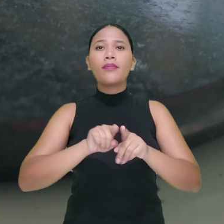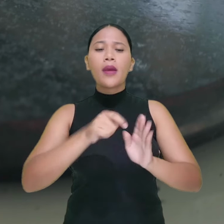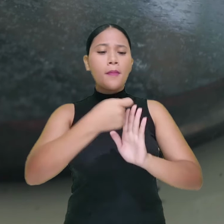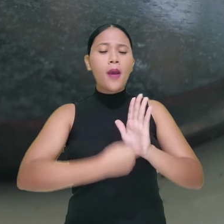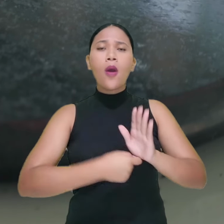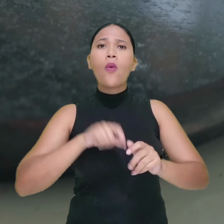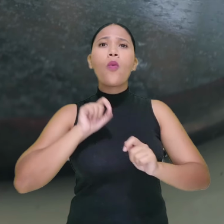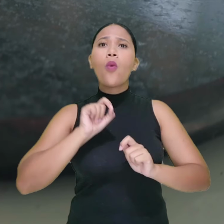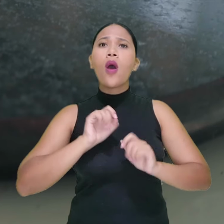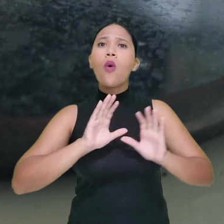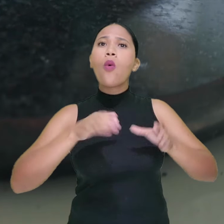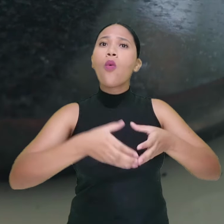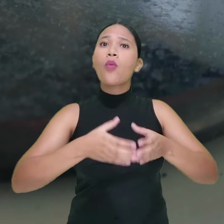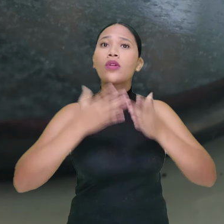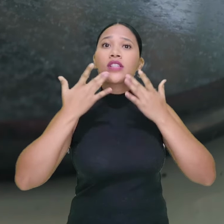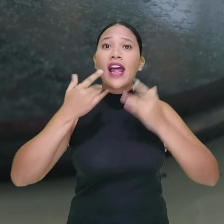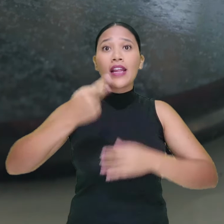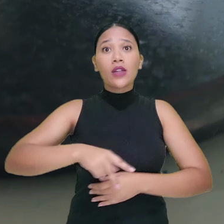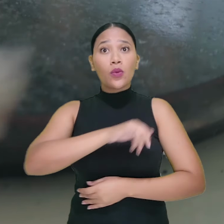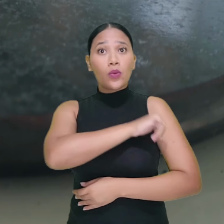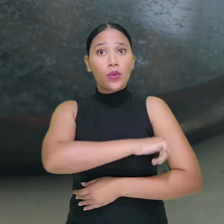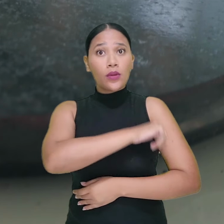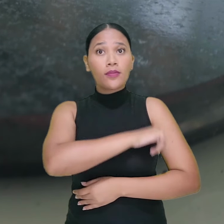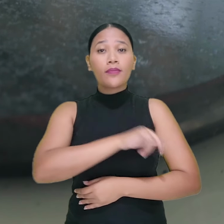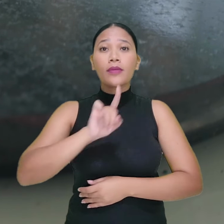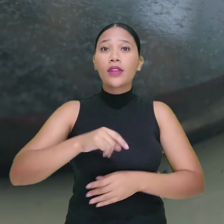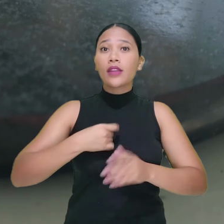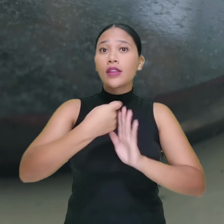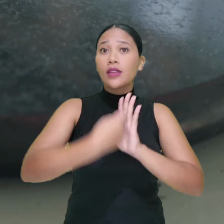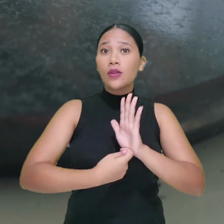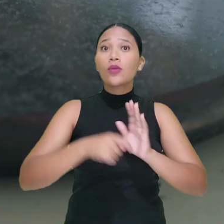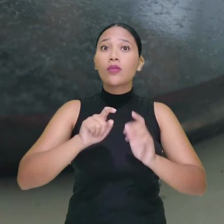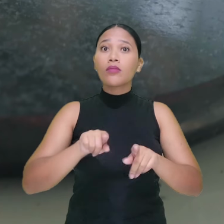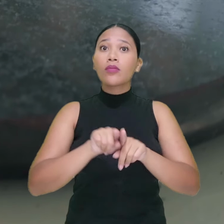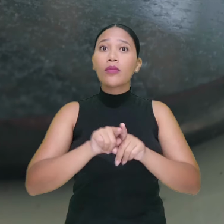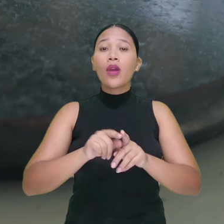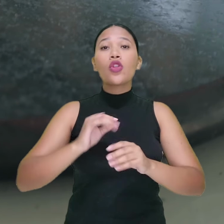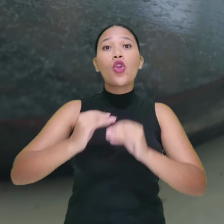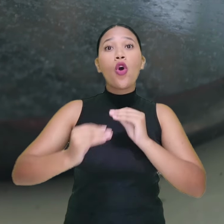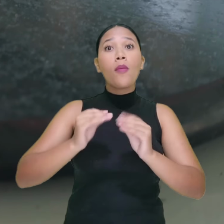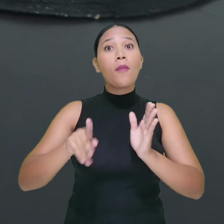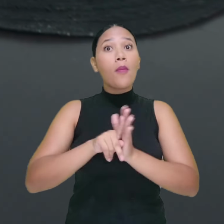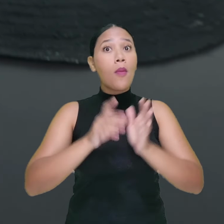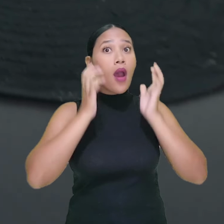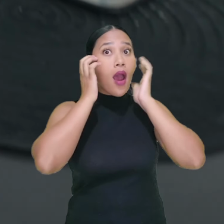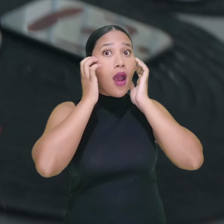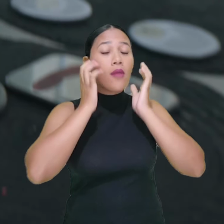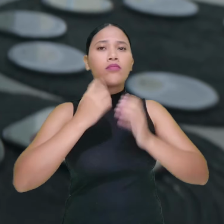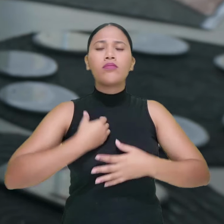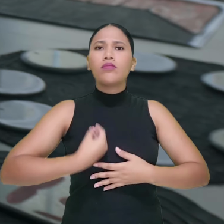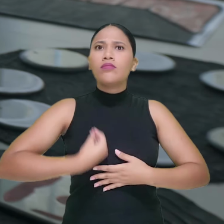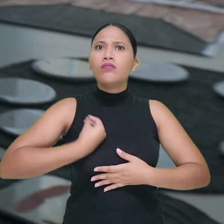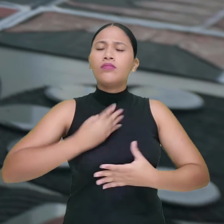texto literário. Eu escrevi esse texto em primeiro lugar para um grupo de teatro aqui do Rio de Janeiro. Esse texto, inclusive, virou uma